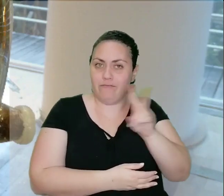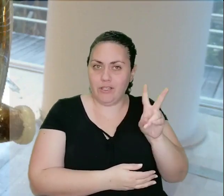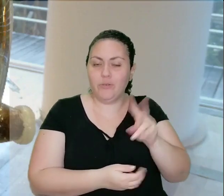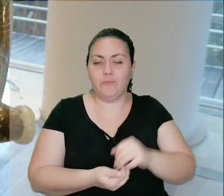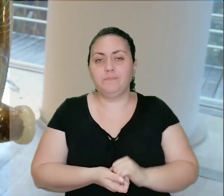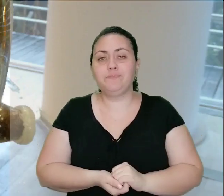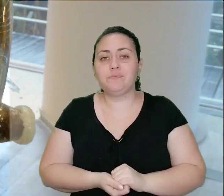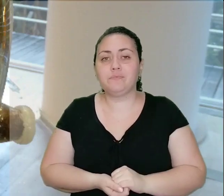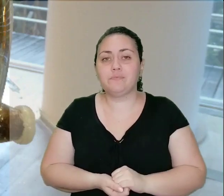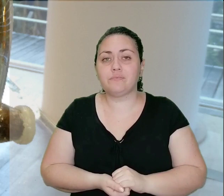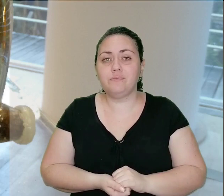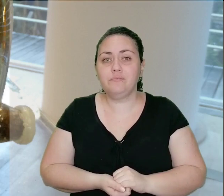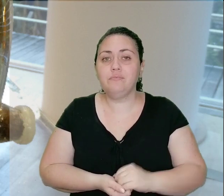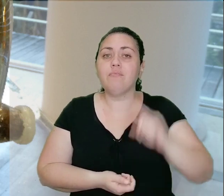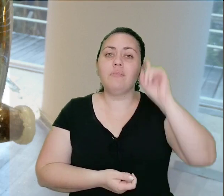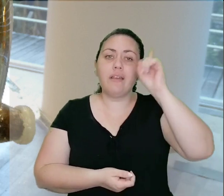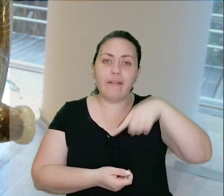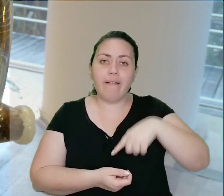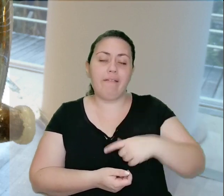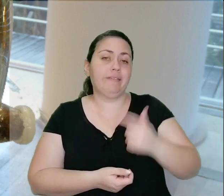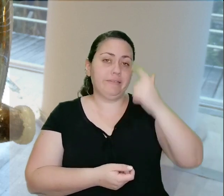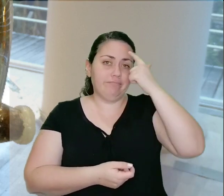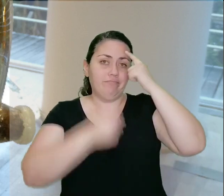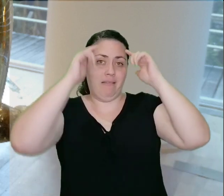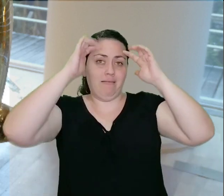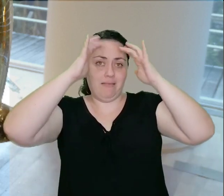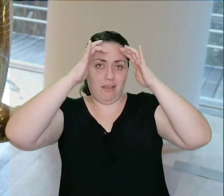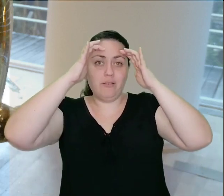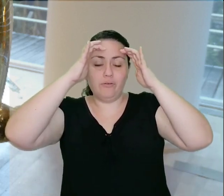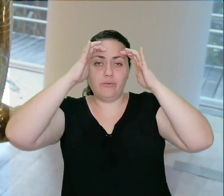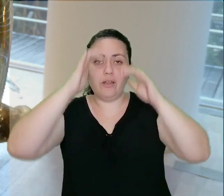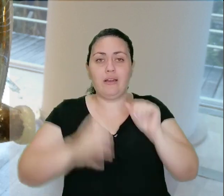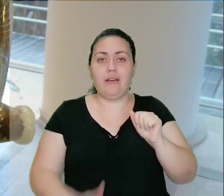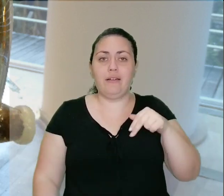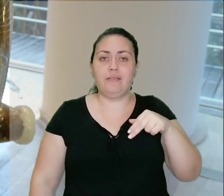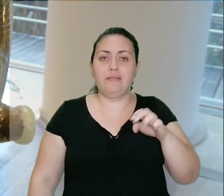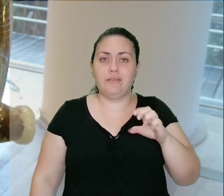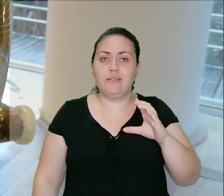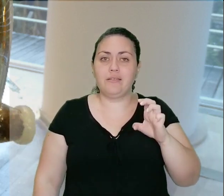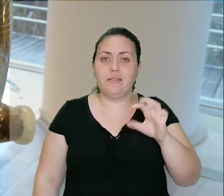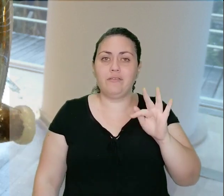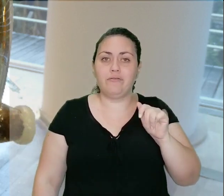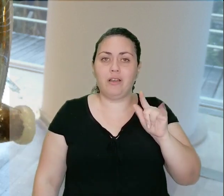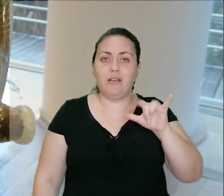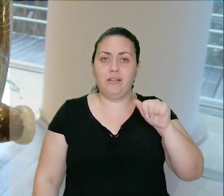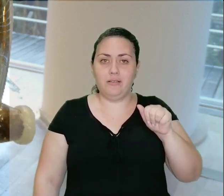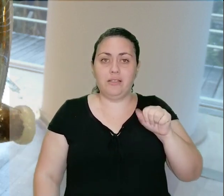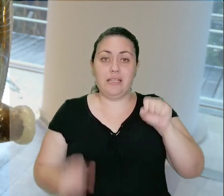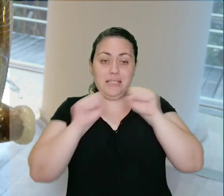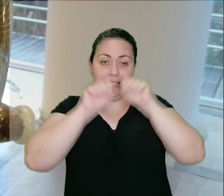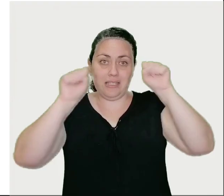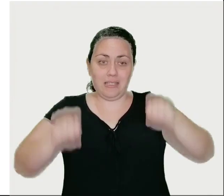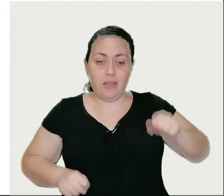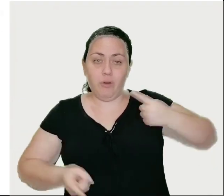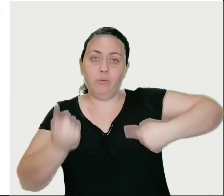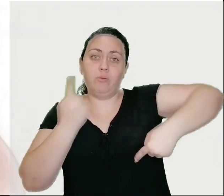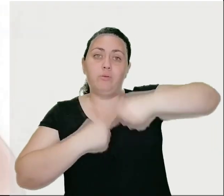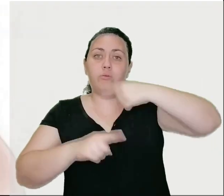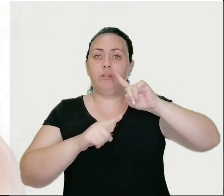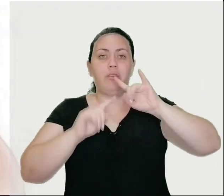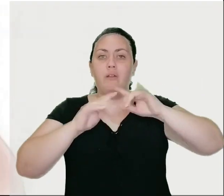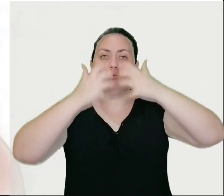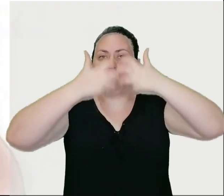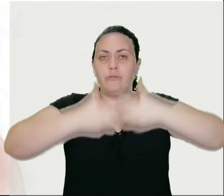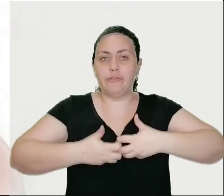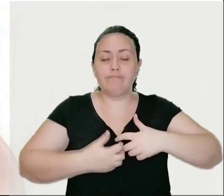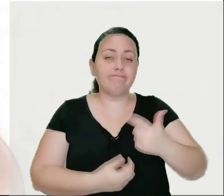vendo. Trata-se de um caso de anencefalia, ou seja, o sistema nervoso não se desenvolveu completamente e o